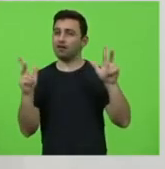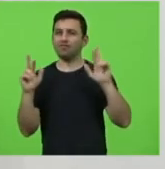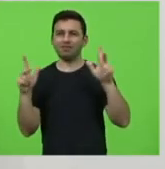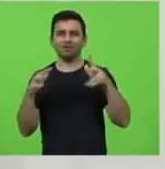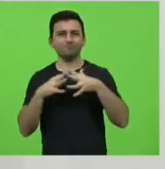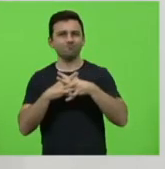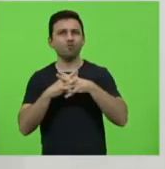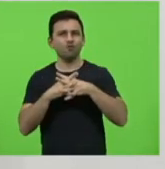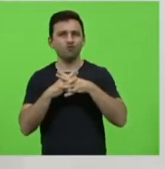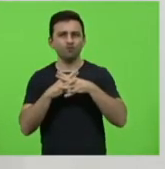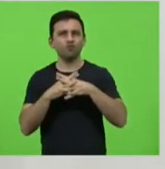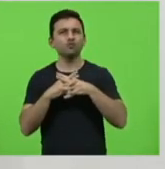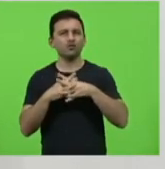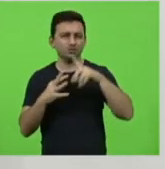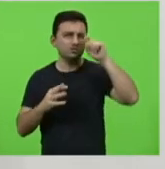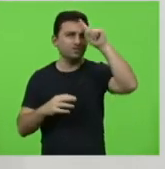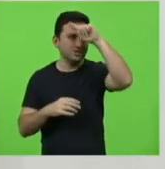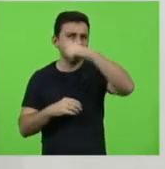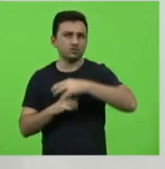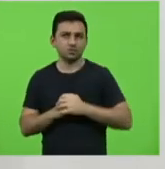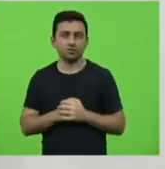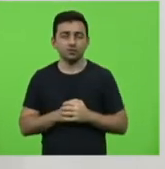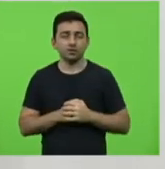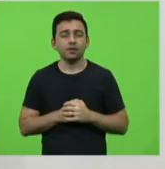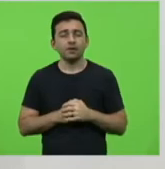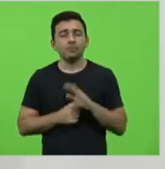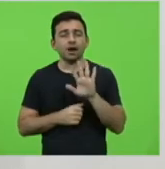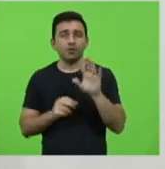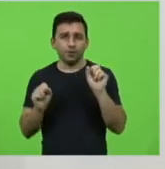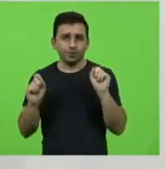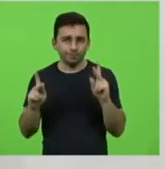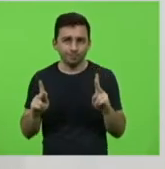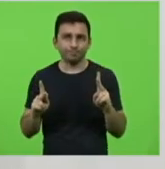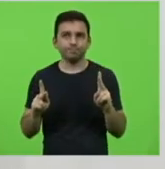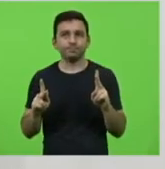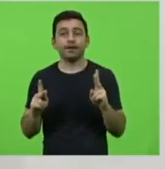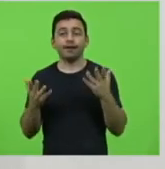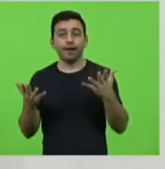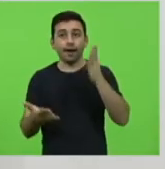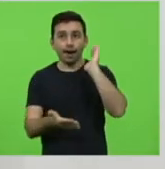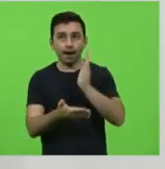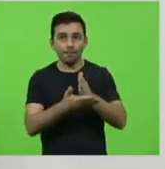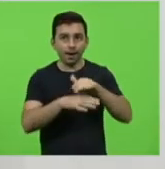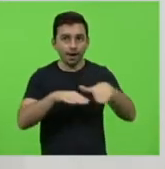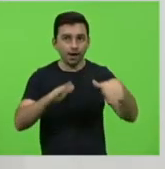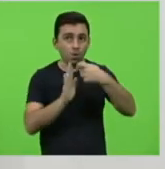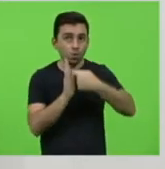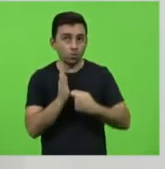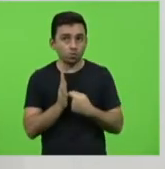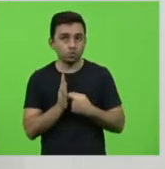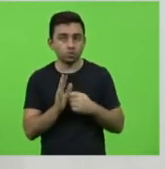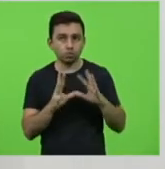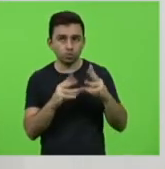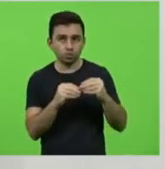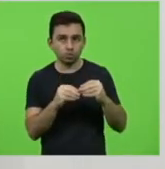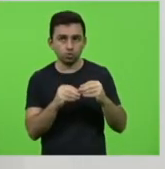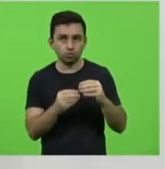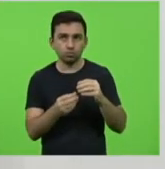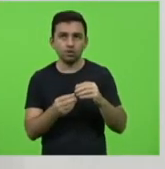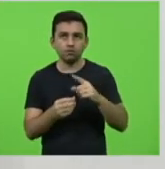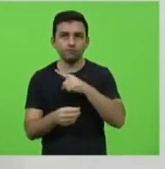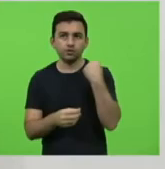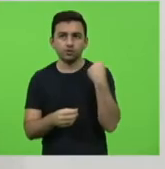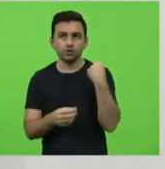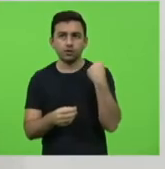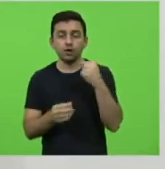É um rolo desgraçado. Mas ok. Mas daí eles querem acabar com esses concursos, vencendo para abrir